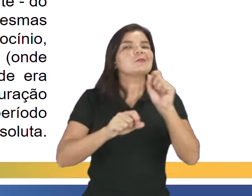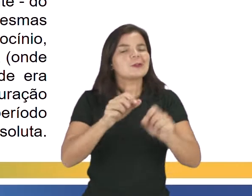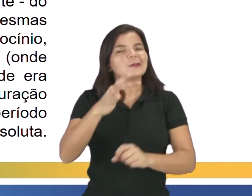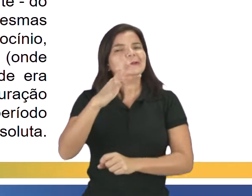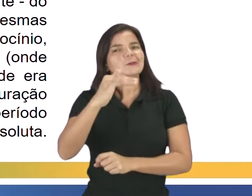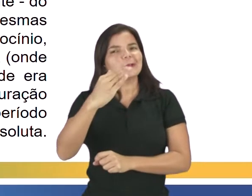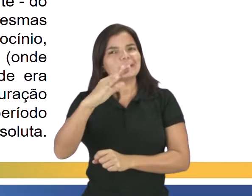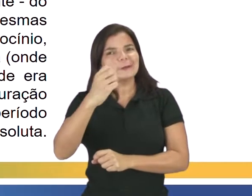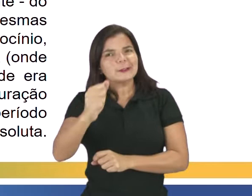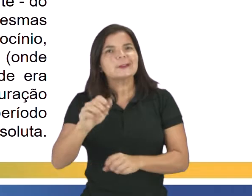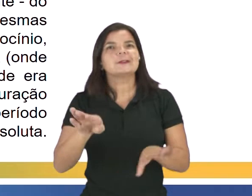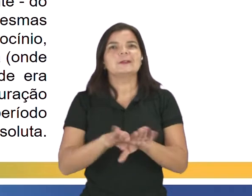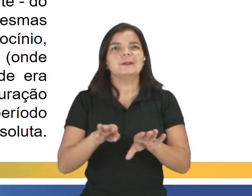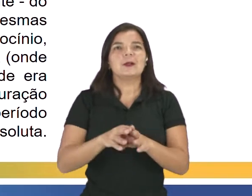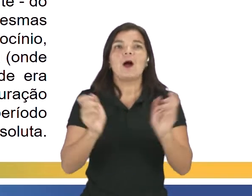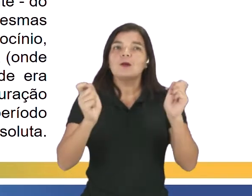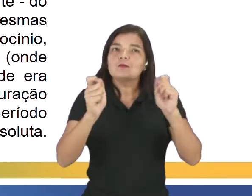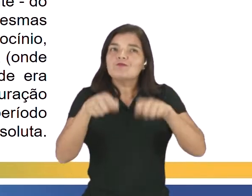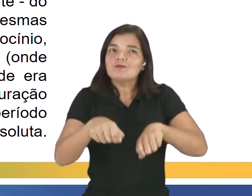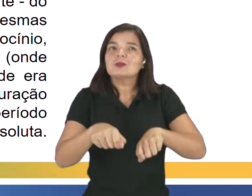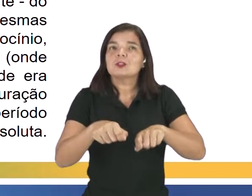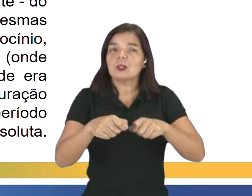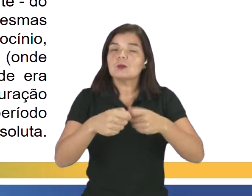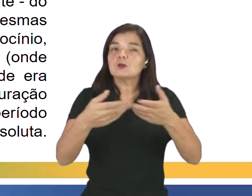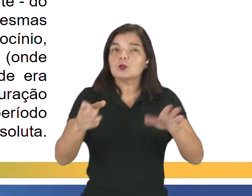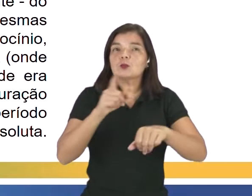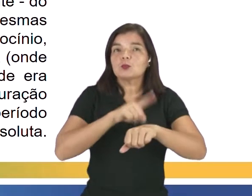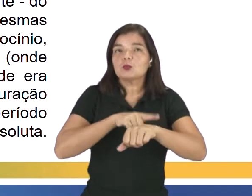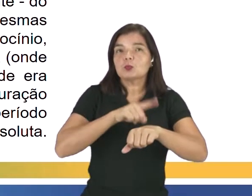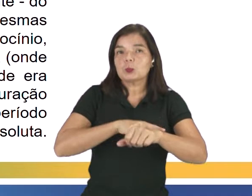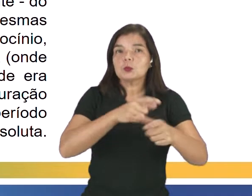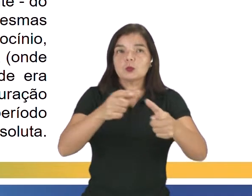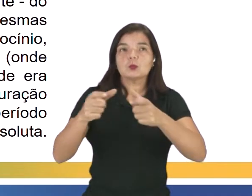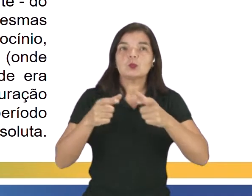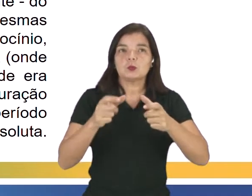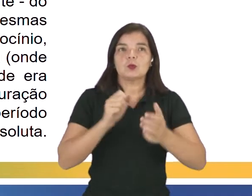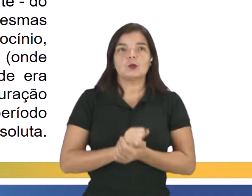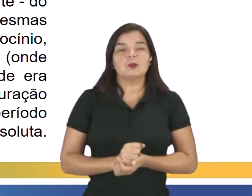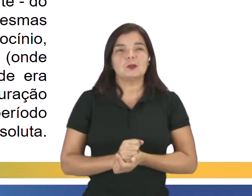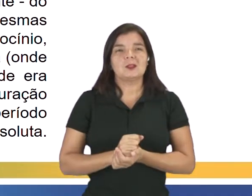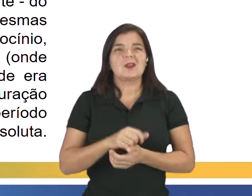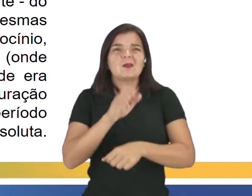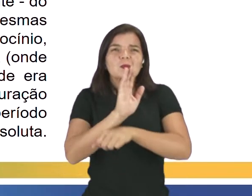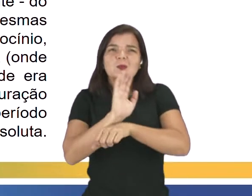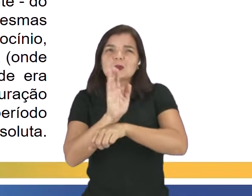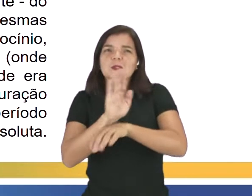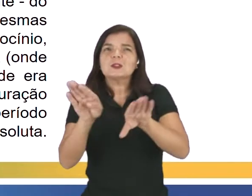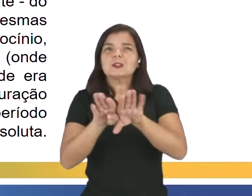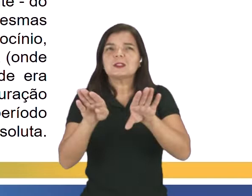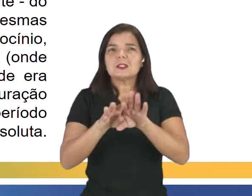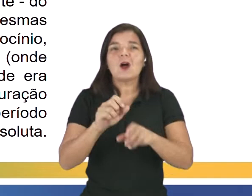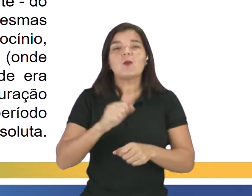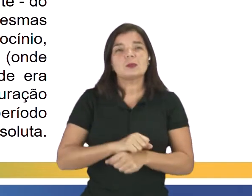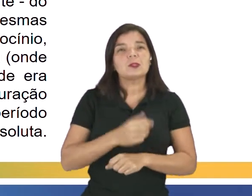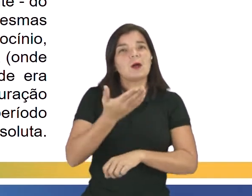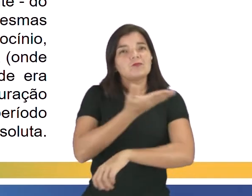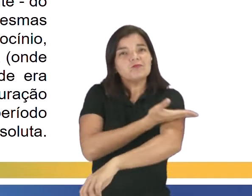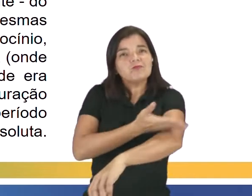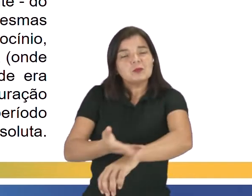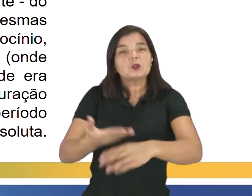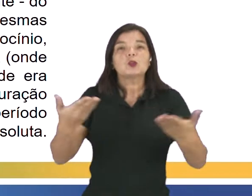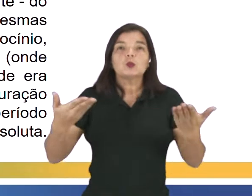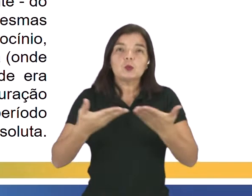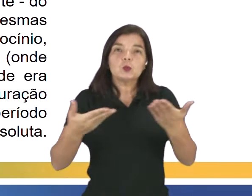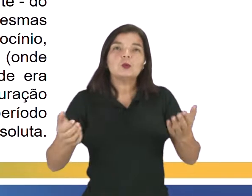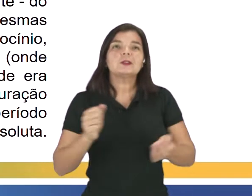na ficção. A possibilidade da abstração do tempo e do espaço, os cortes cinematográficos a que estamos habituados